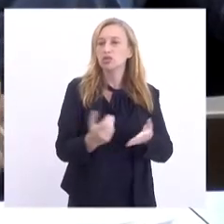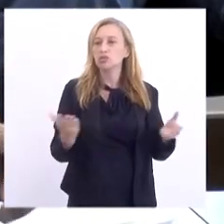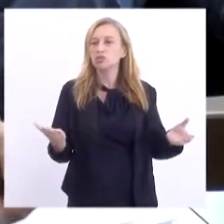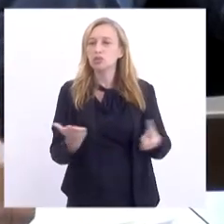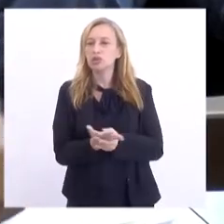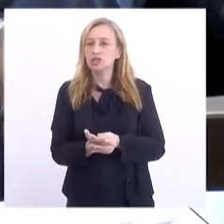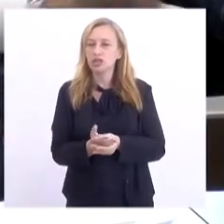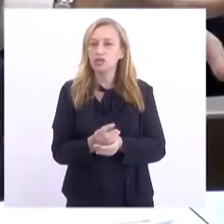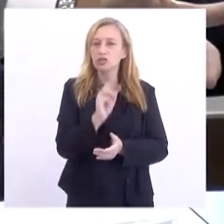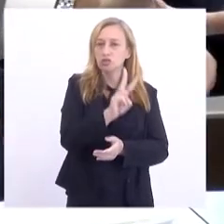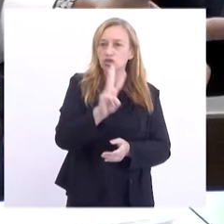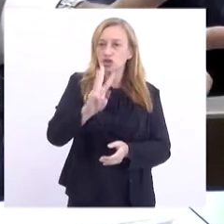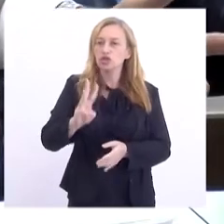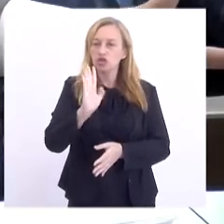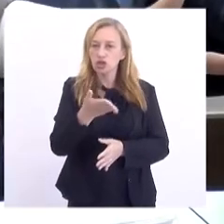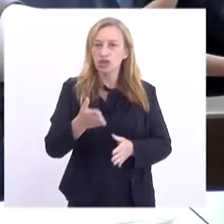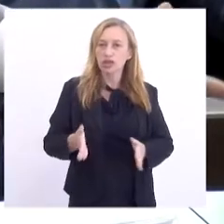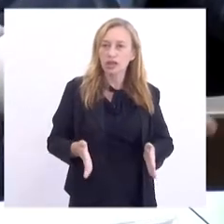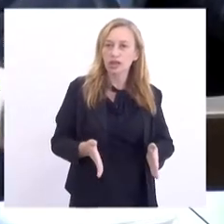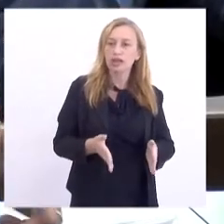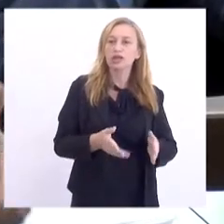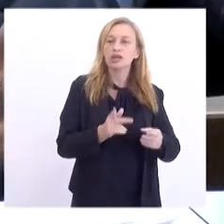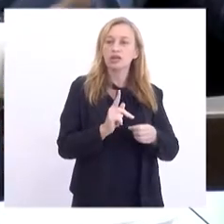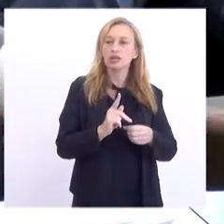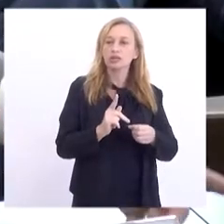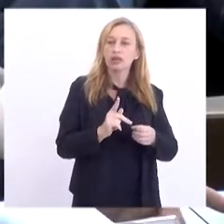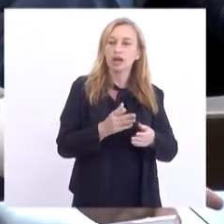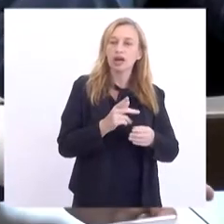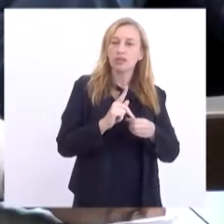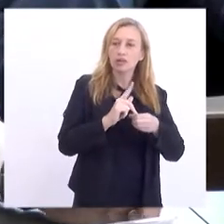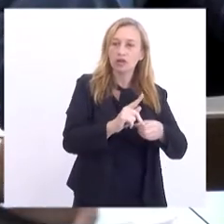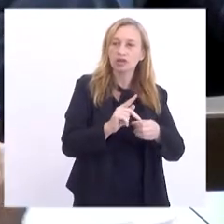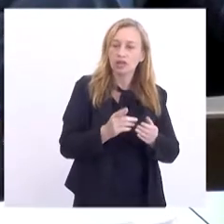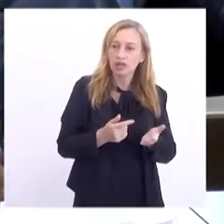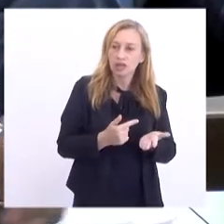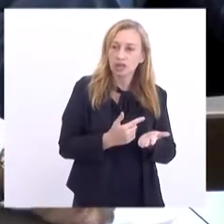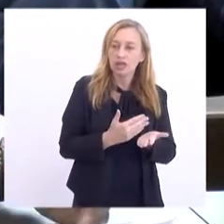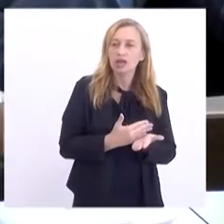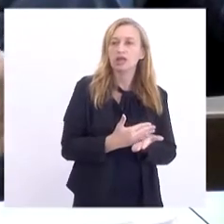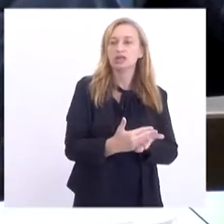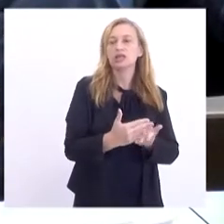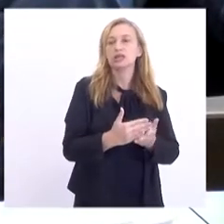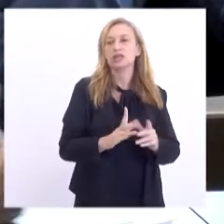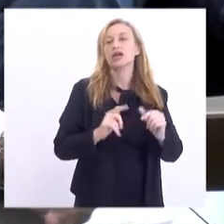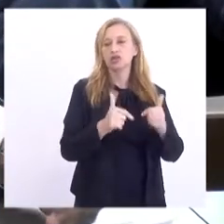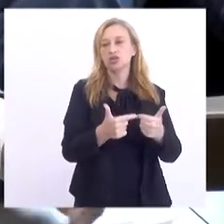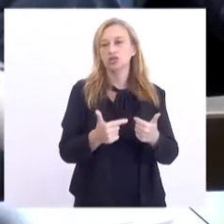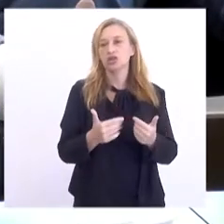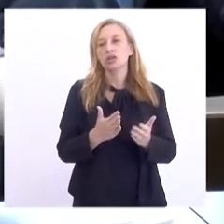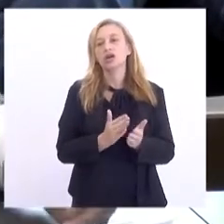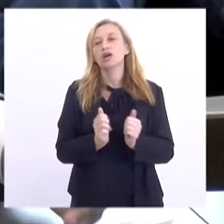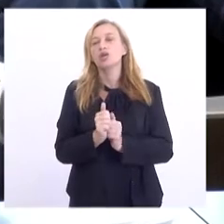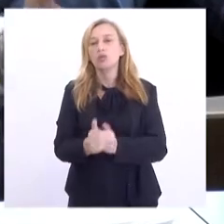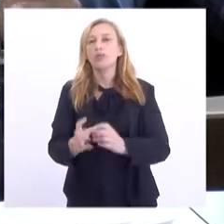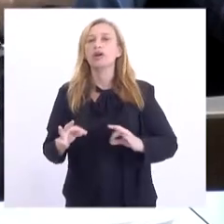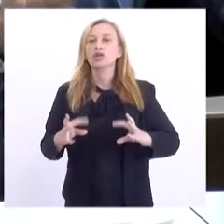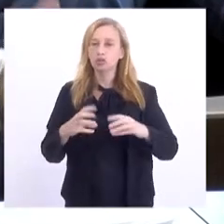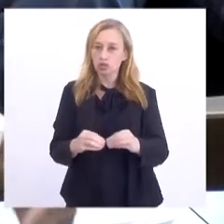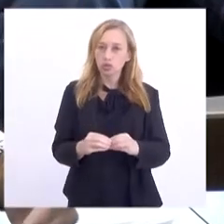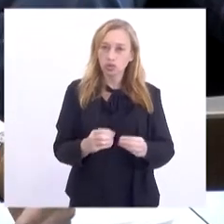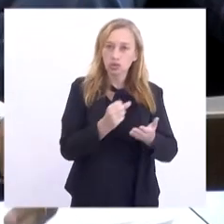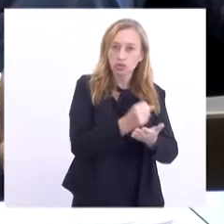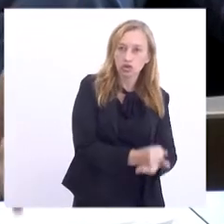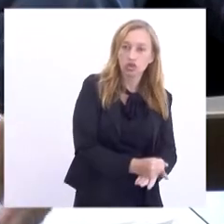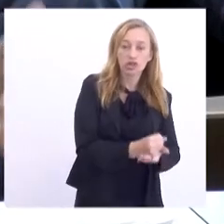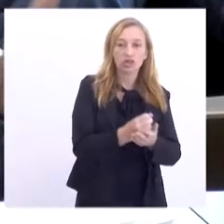fiz no sistema que gere as cinco ti para Procuradoria começar a atuar neste caso então a gente acompanha do início ao fim faz as peças faz